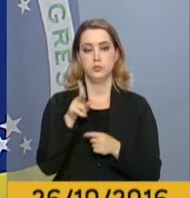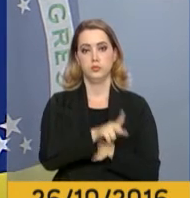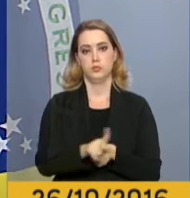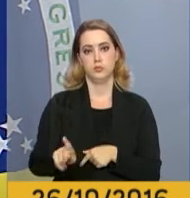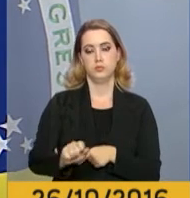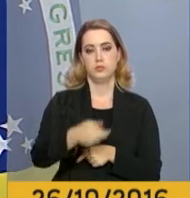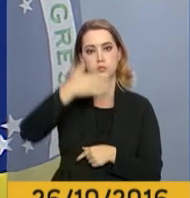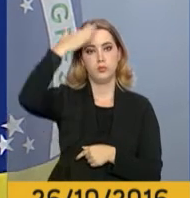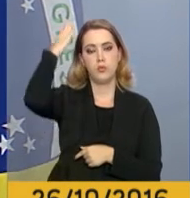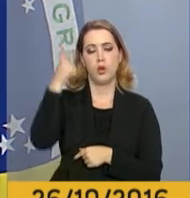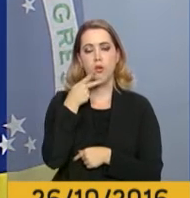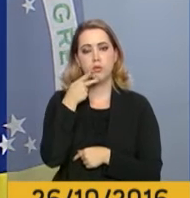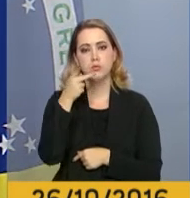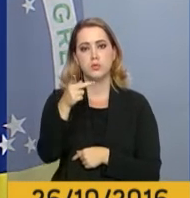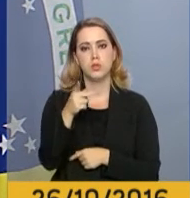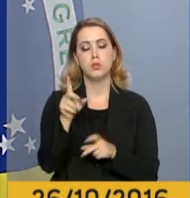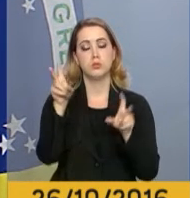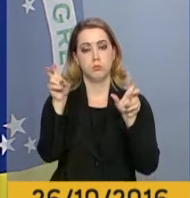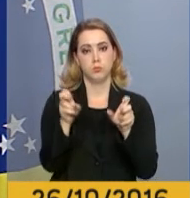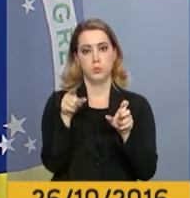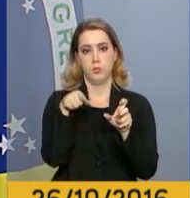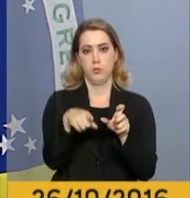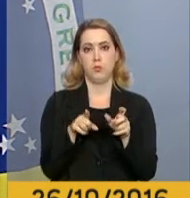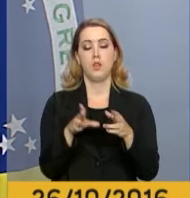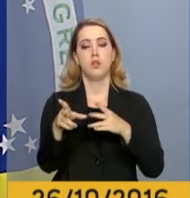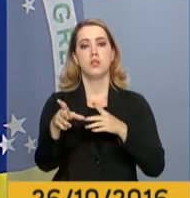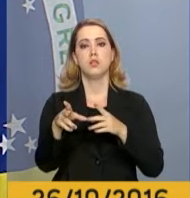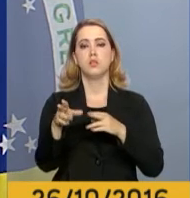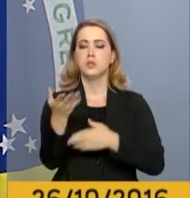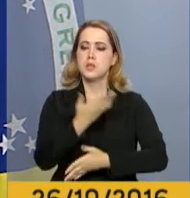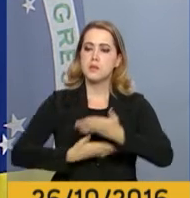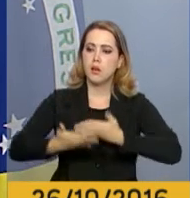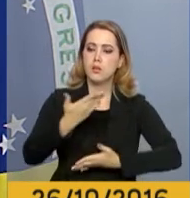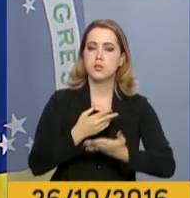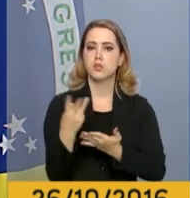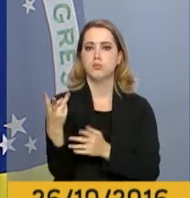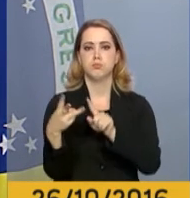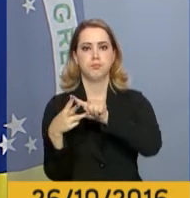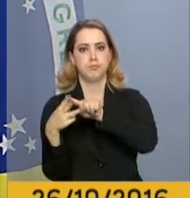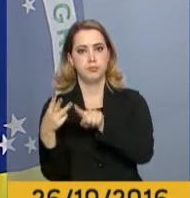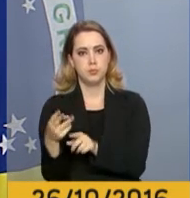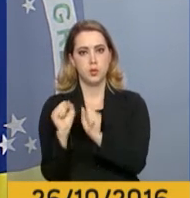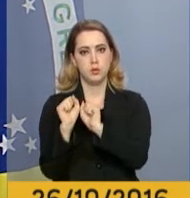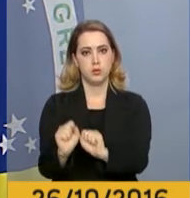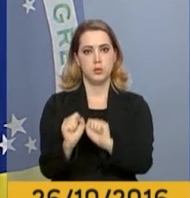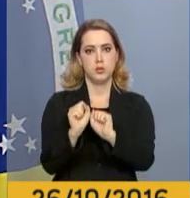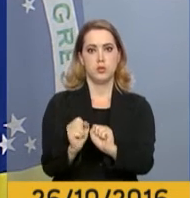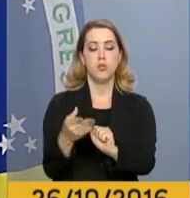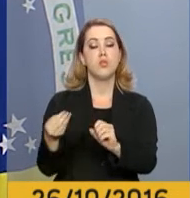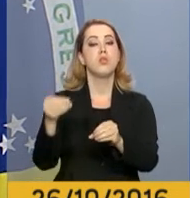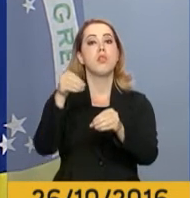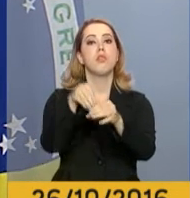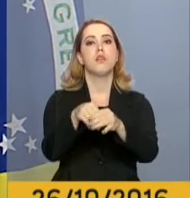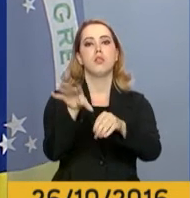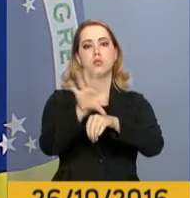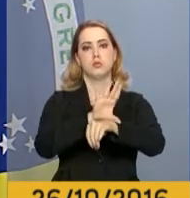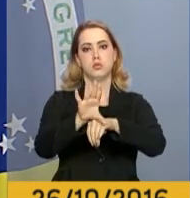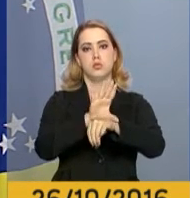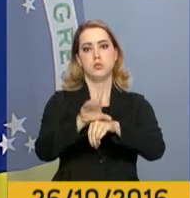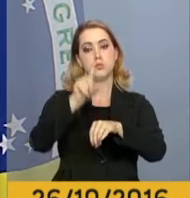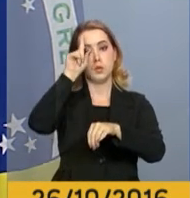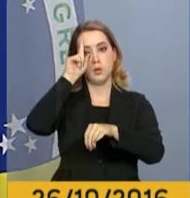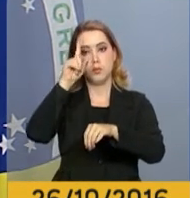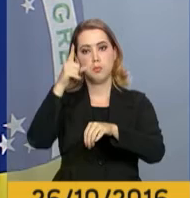Michel Temer ressalta que os termos deste relacionamento derivam da Constituição Federal, ao estabelecer